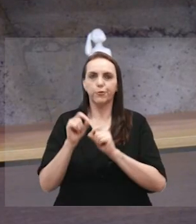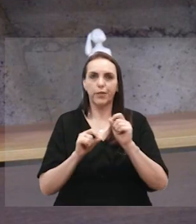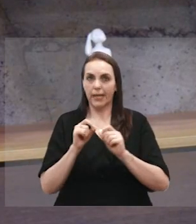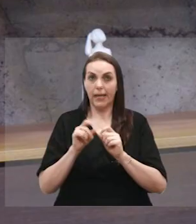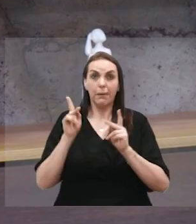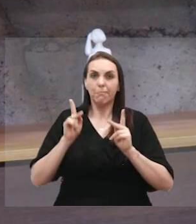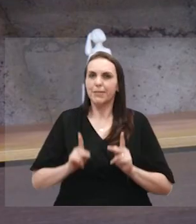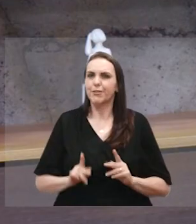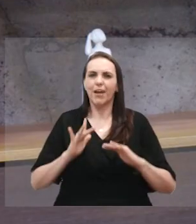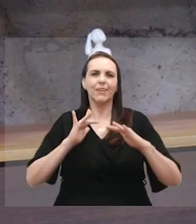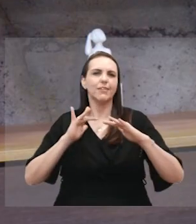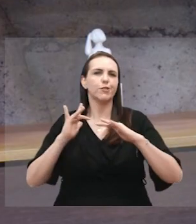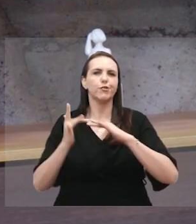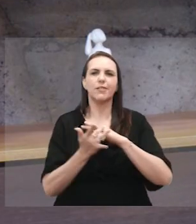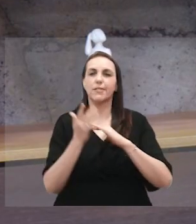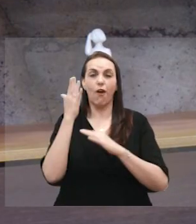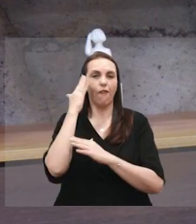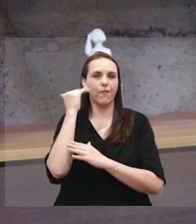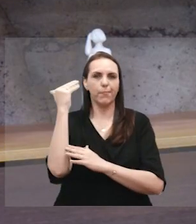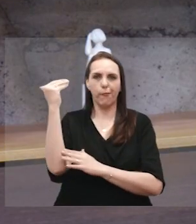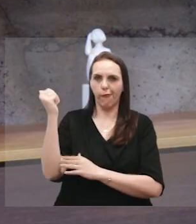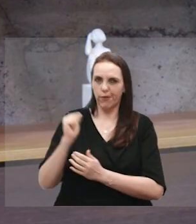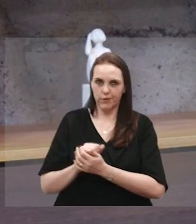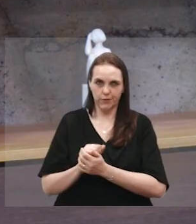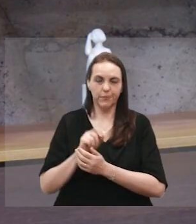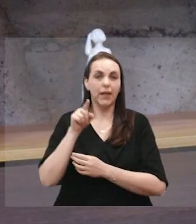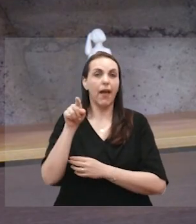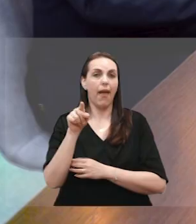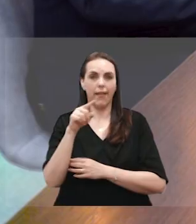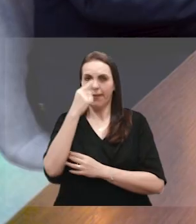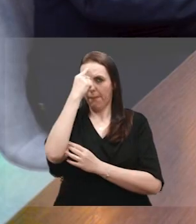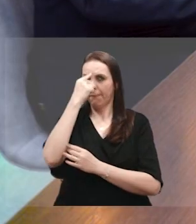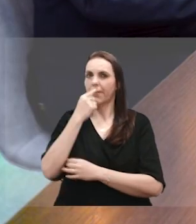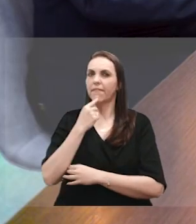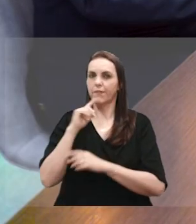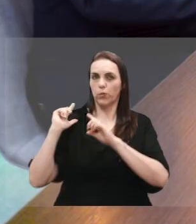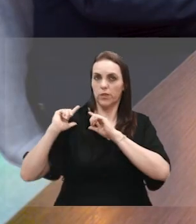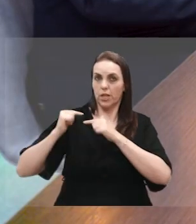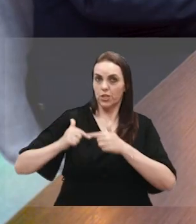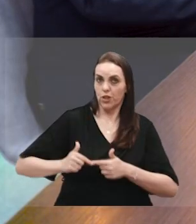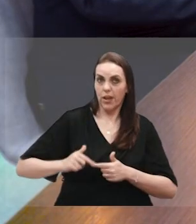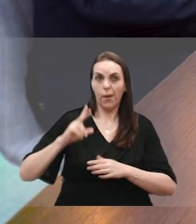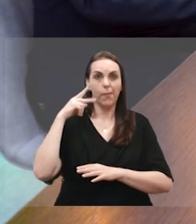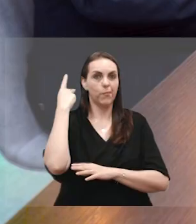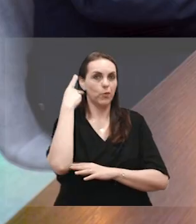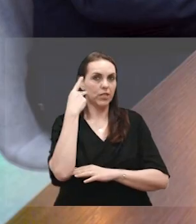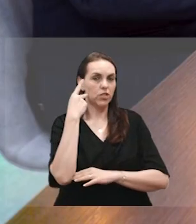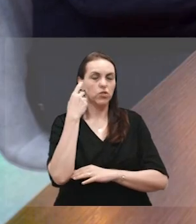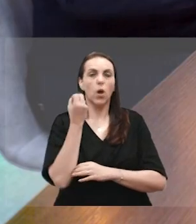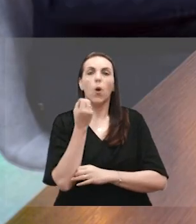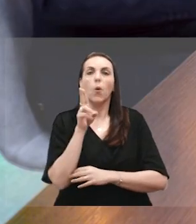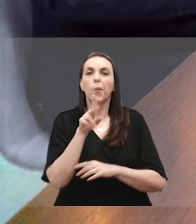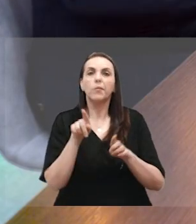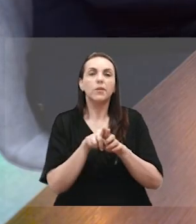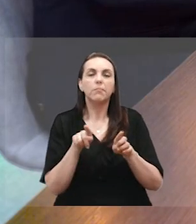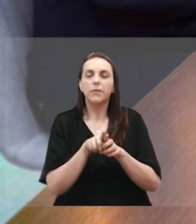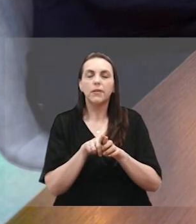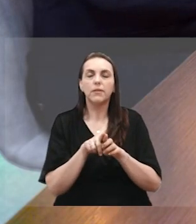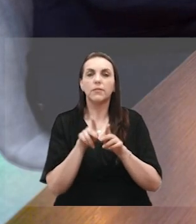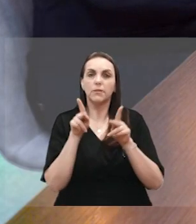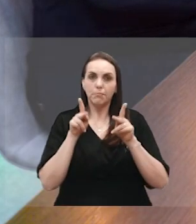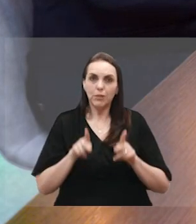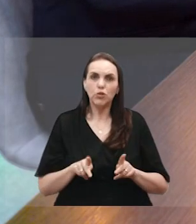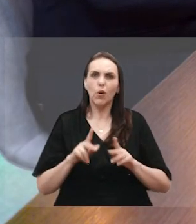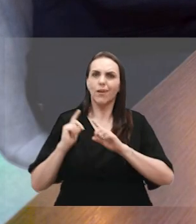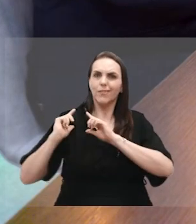é um fenômeno de rede social, o sujeito ainda mantém um perfil tradicional de fazer política, ou até aquele que mantém